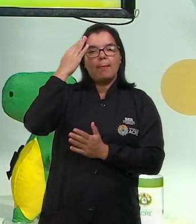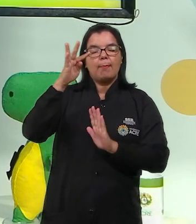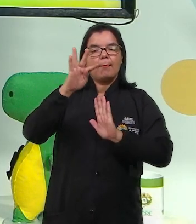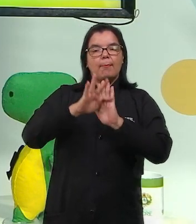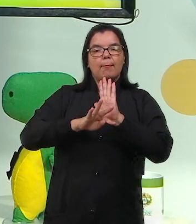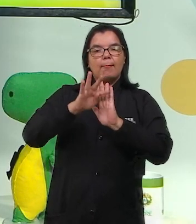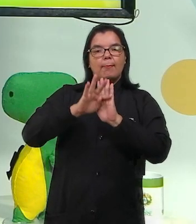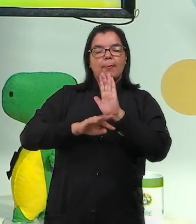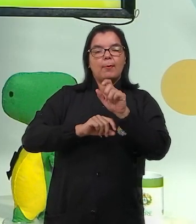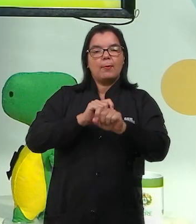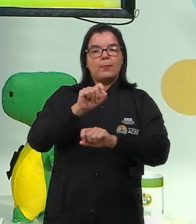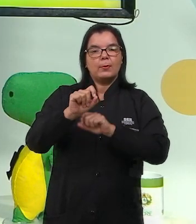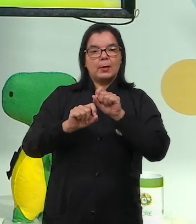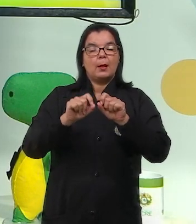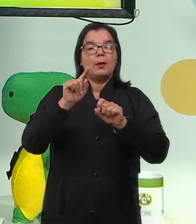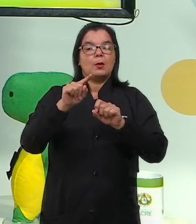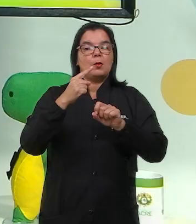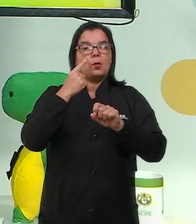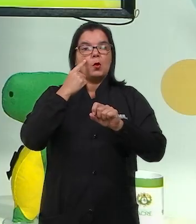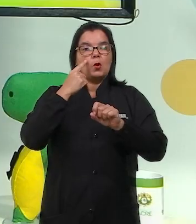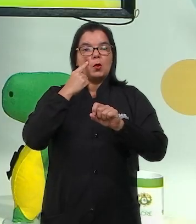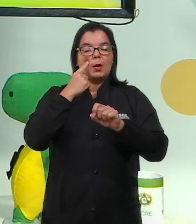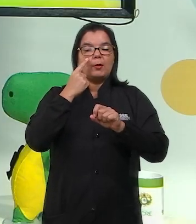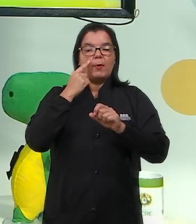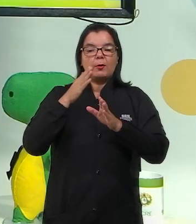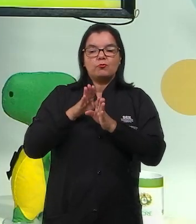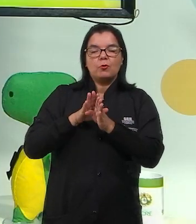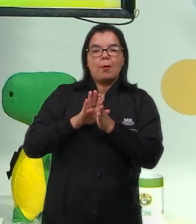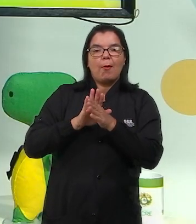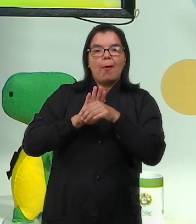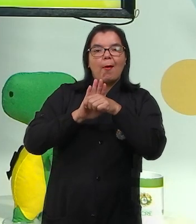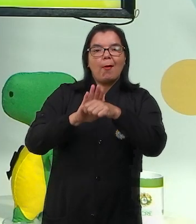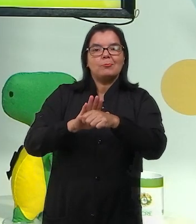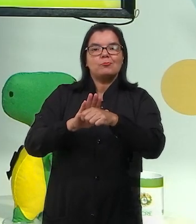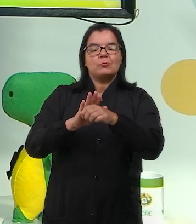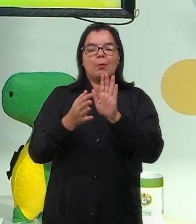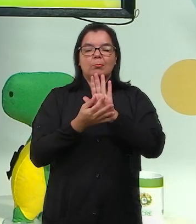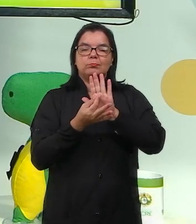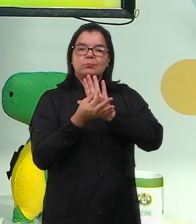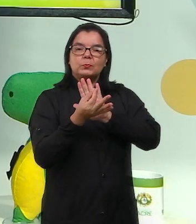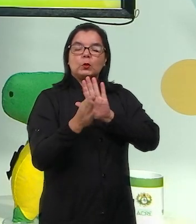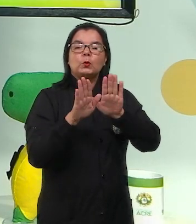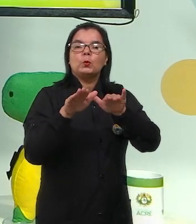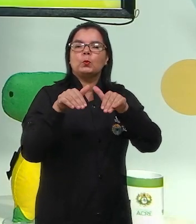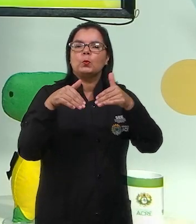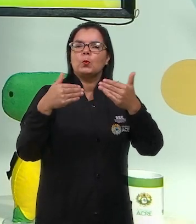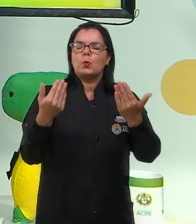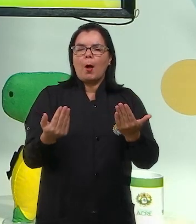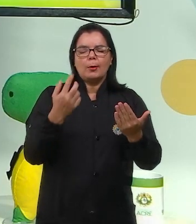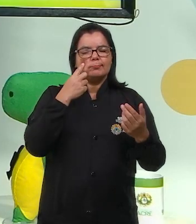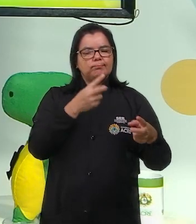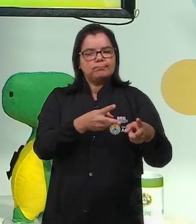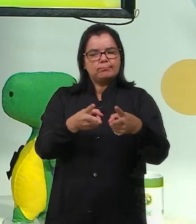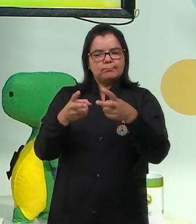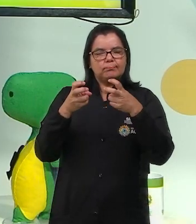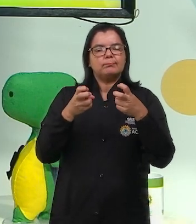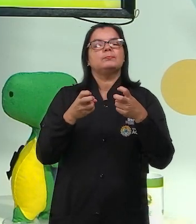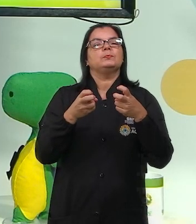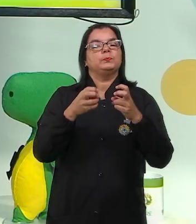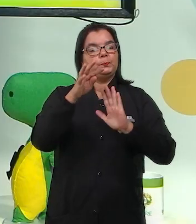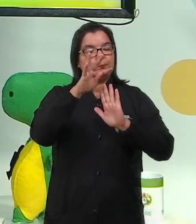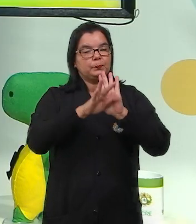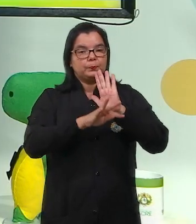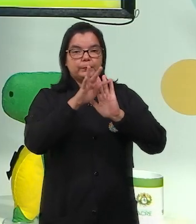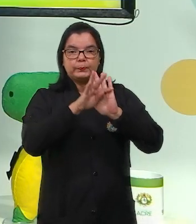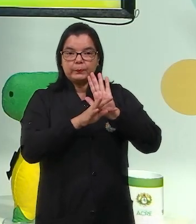Essa interpretação é como se ela fosse nortear de forma crítica quais são as suas percepções a partir do